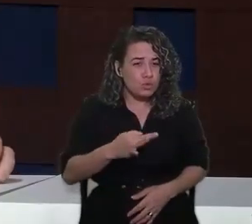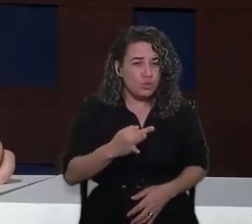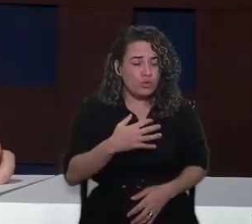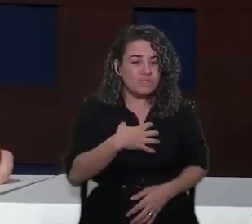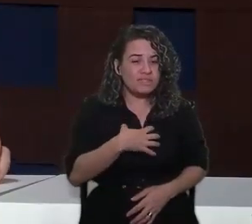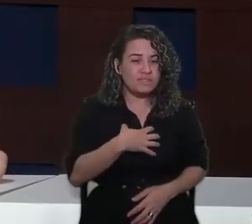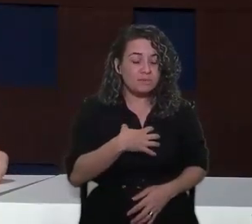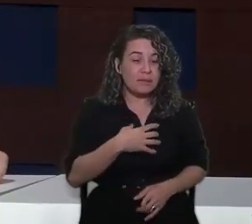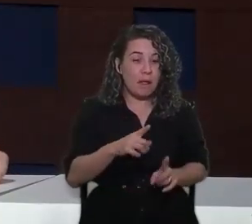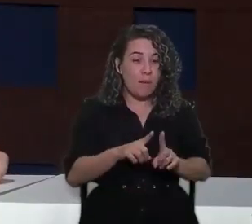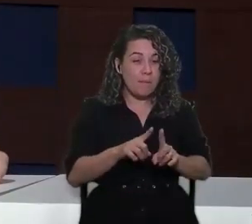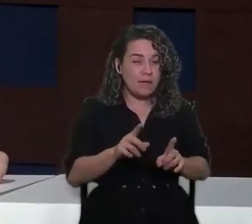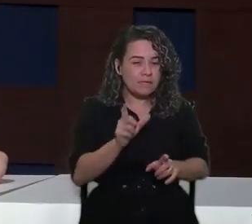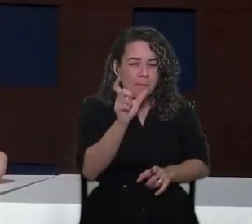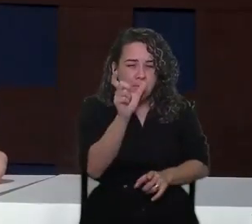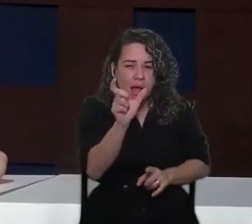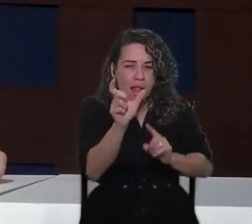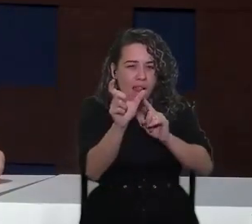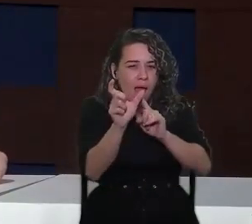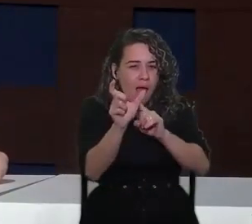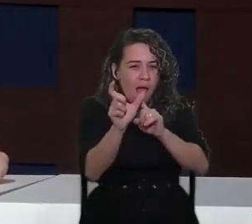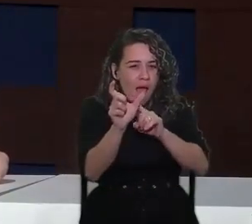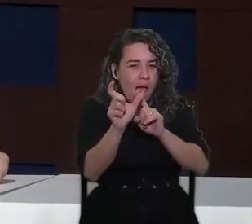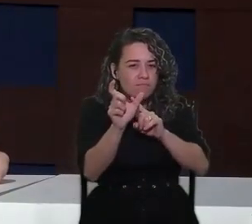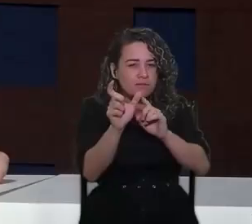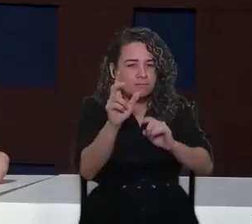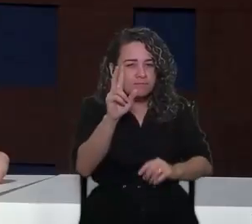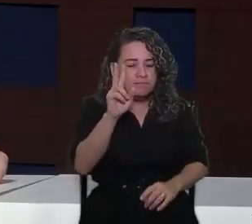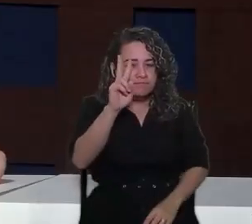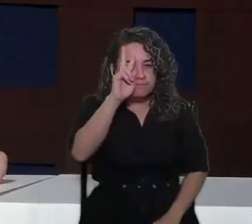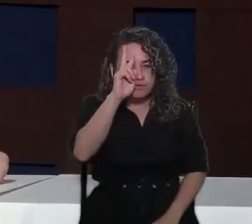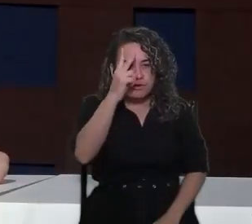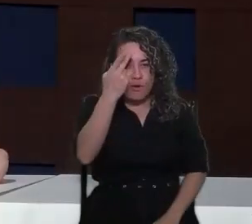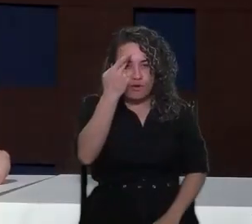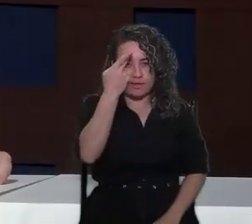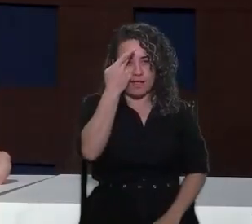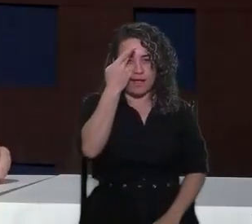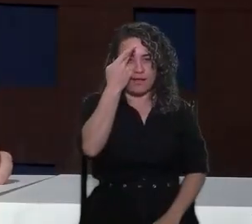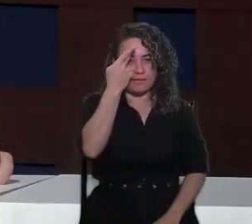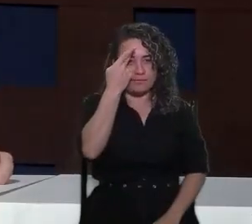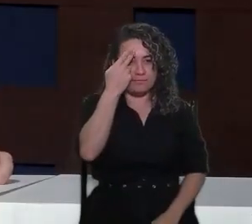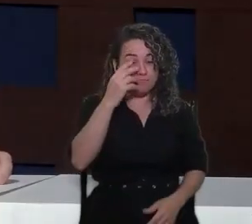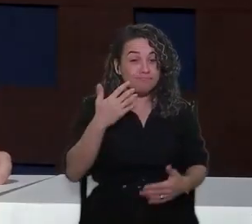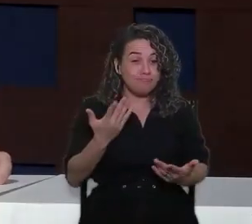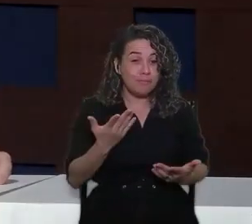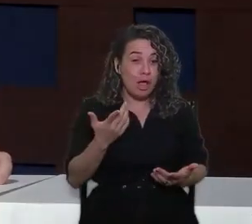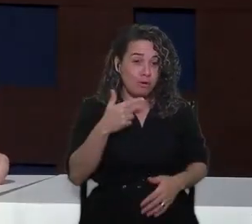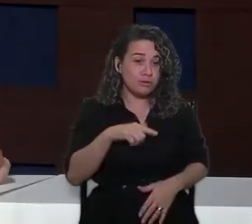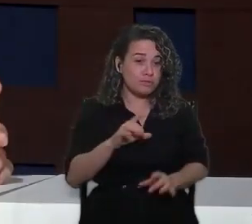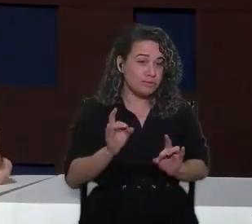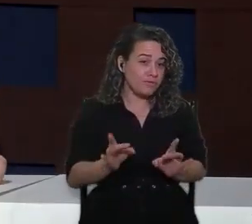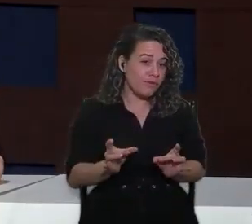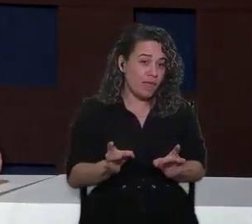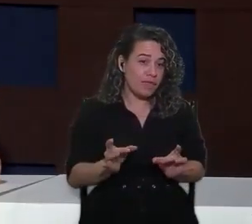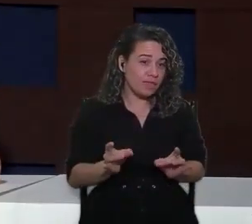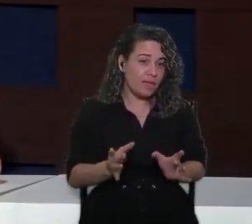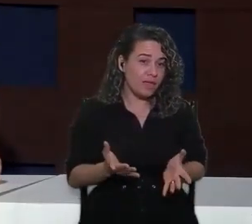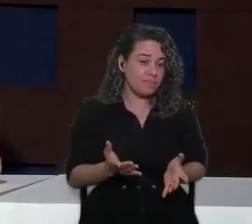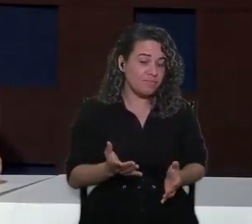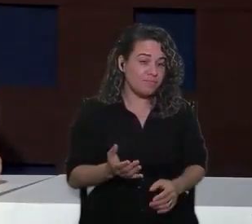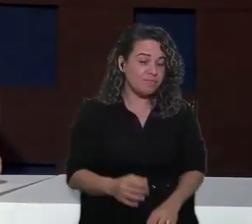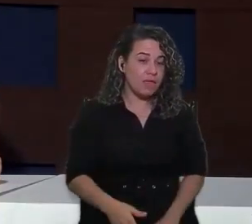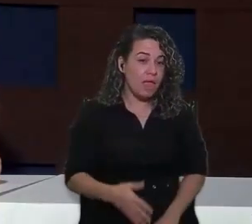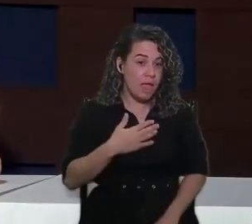né? E eu recebi o prêmio de melhor livro